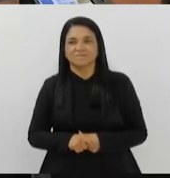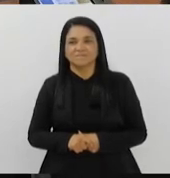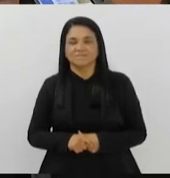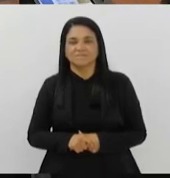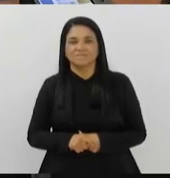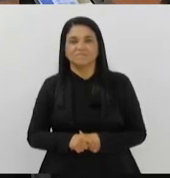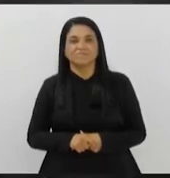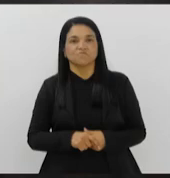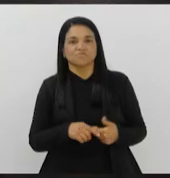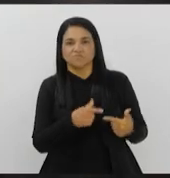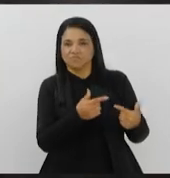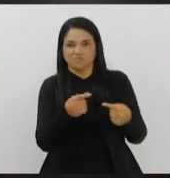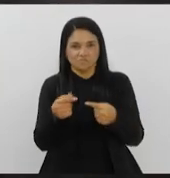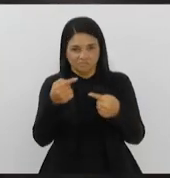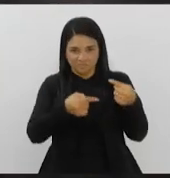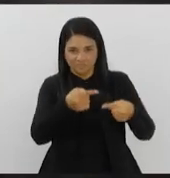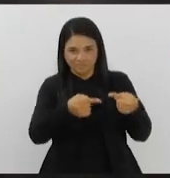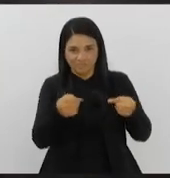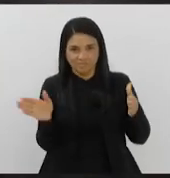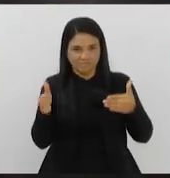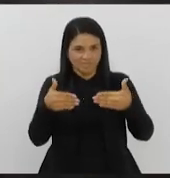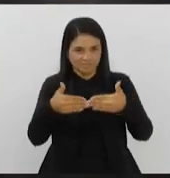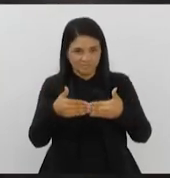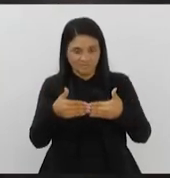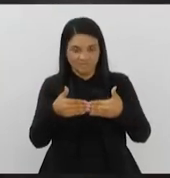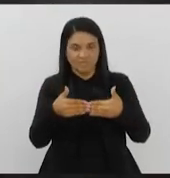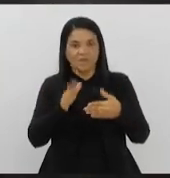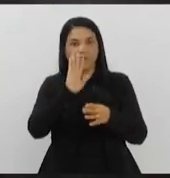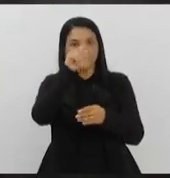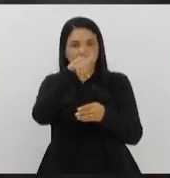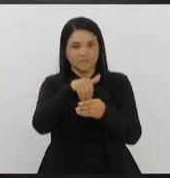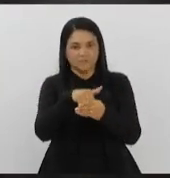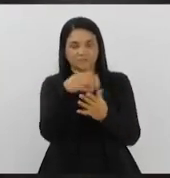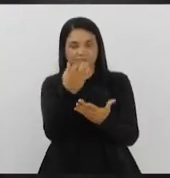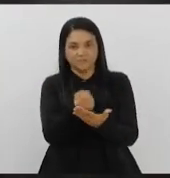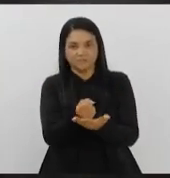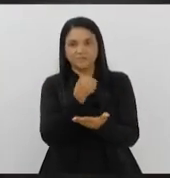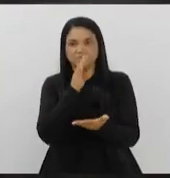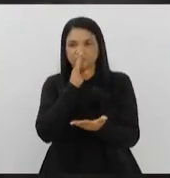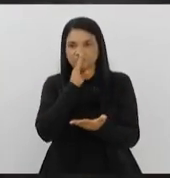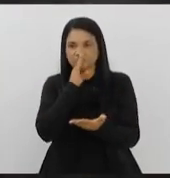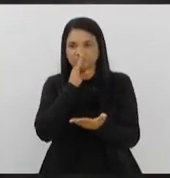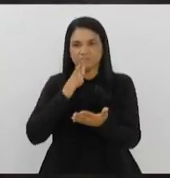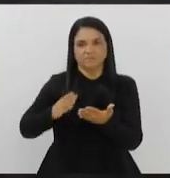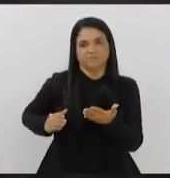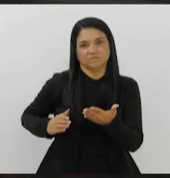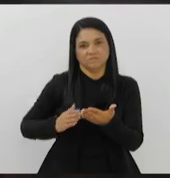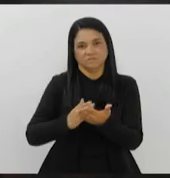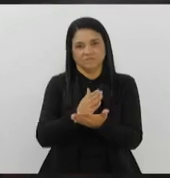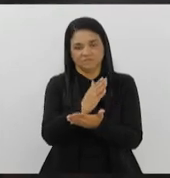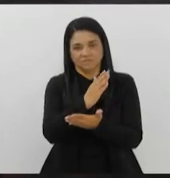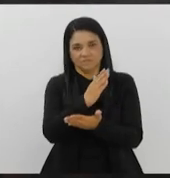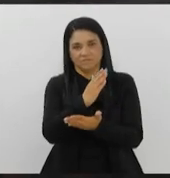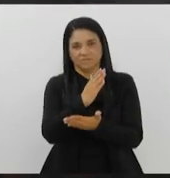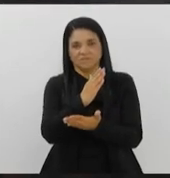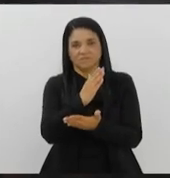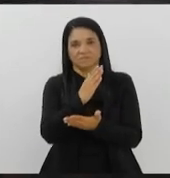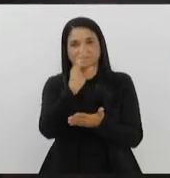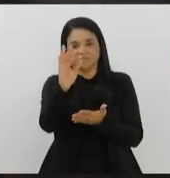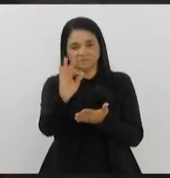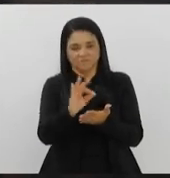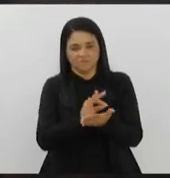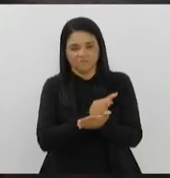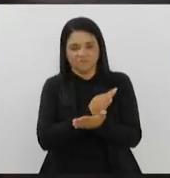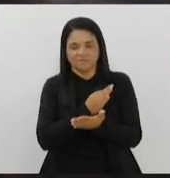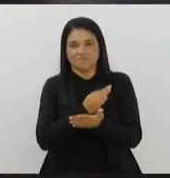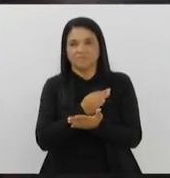Não havendo mais quem queira discutir, encerrada a discussão. Em votação, senhores que aprovam, permaneçam como estão. Aprovado, vai autógrafo.